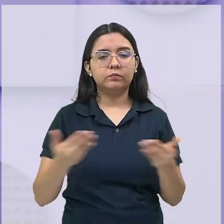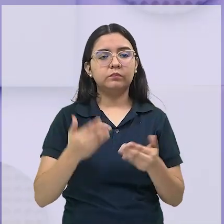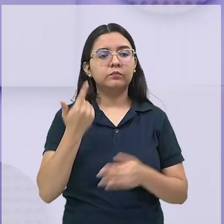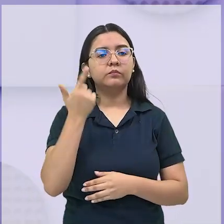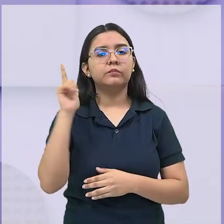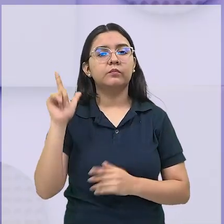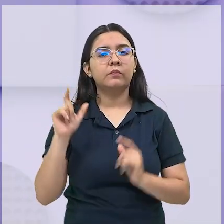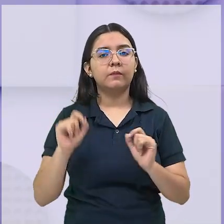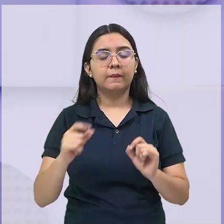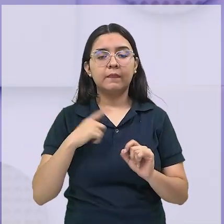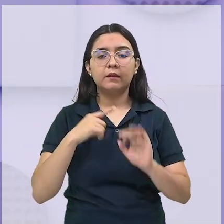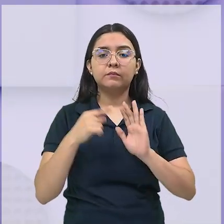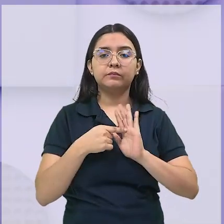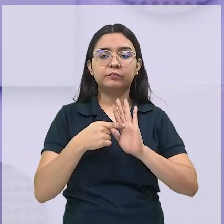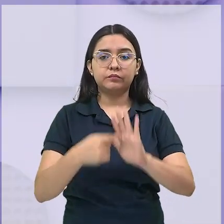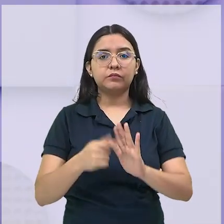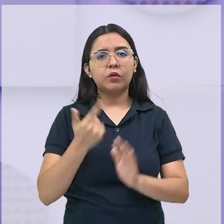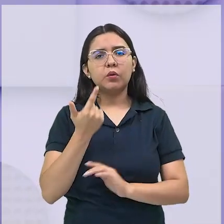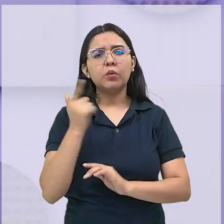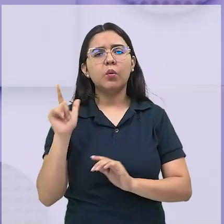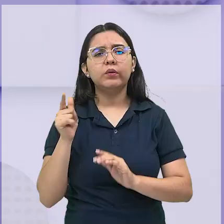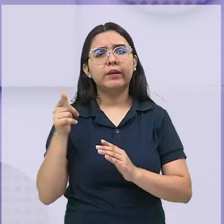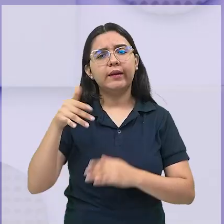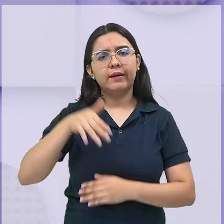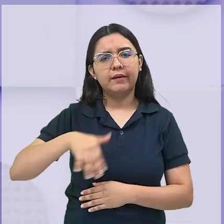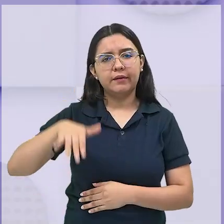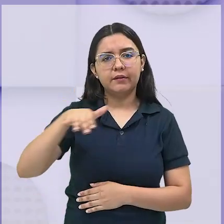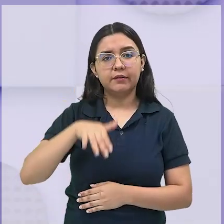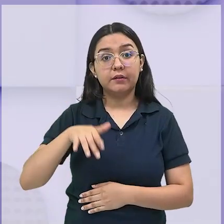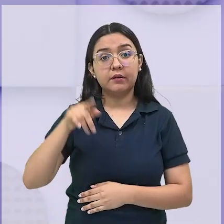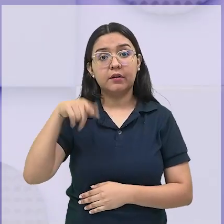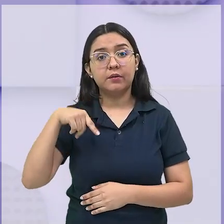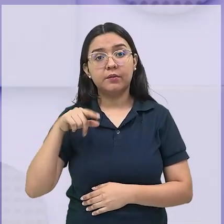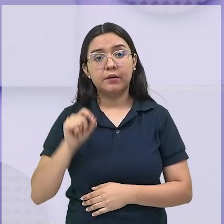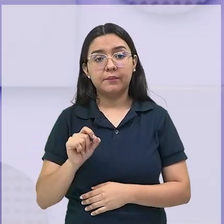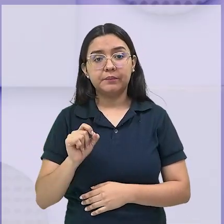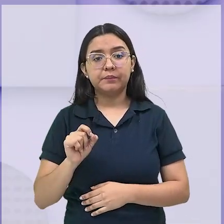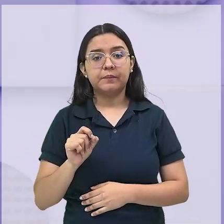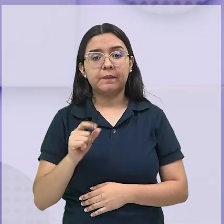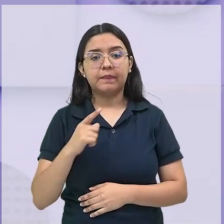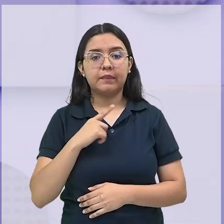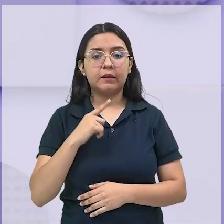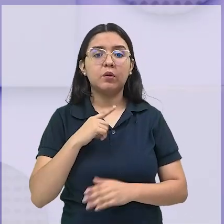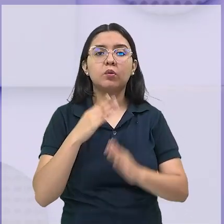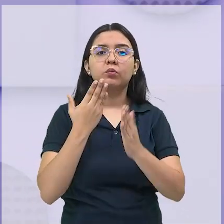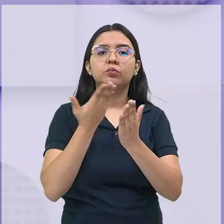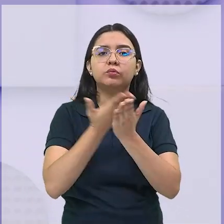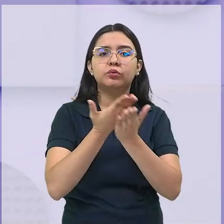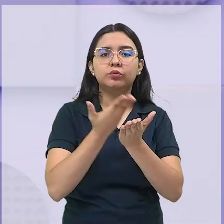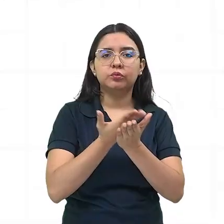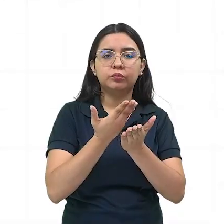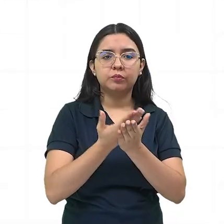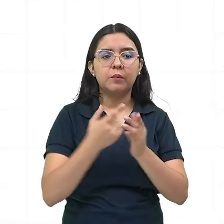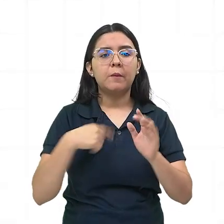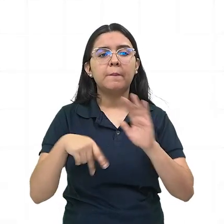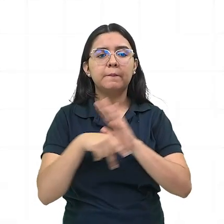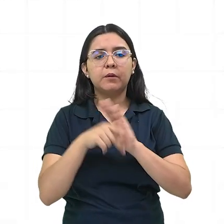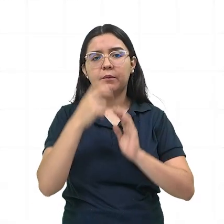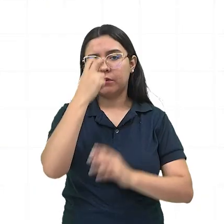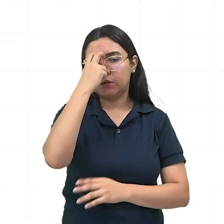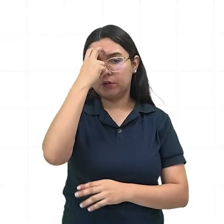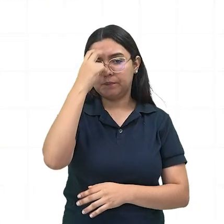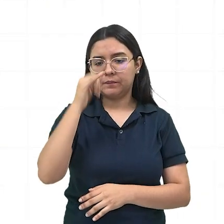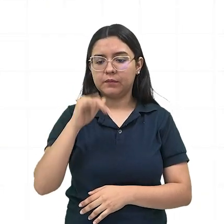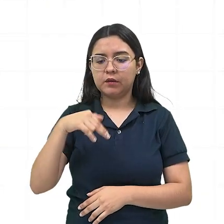do Weber, que ele vai trabalhar já uma outra vertente, que ele vai pegar um estudo de caso do hinduísmo, que é uma